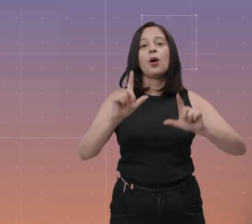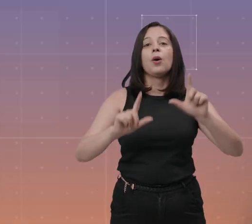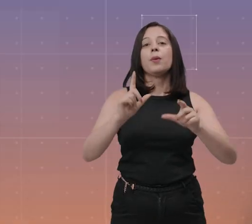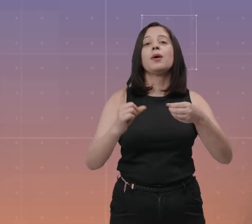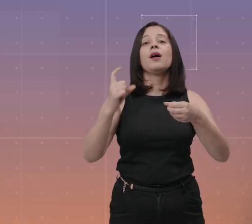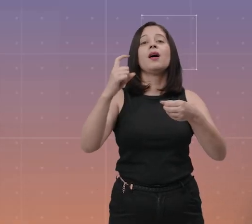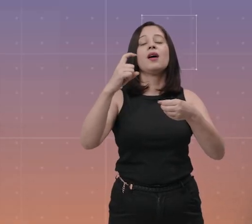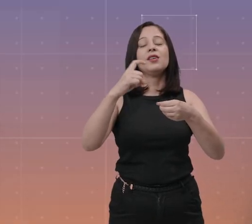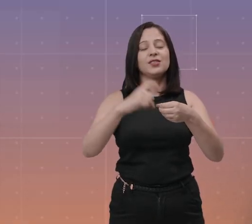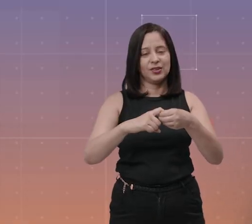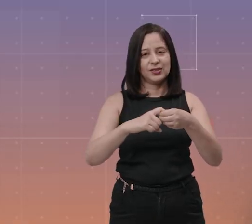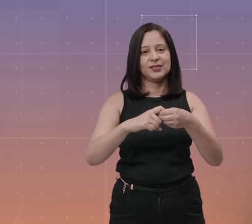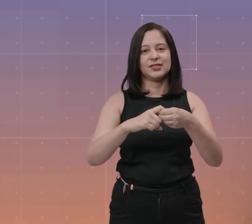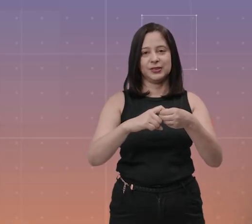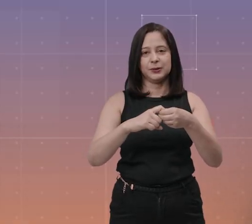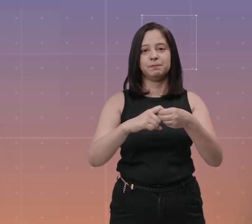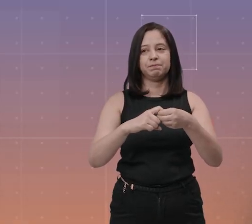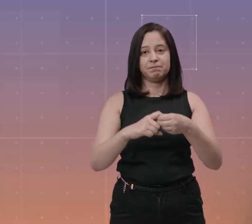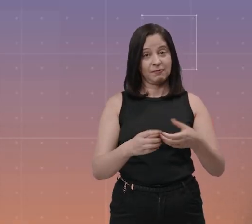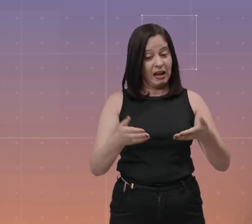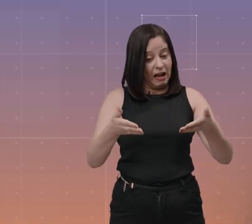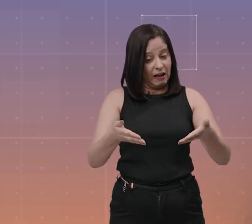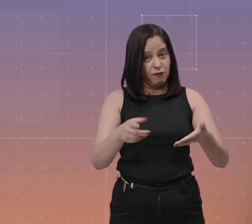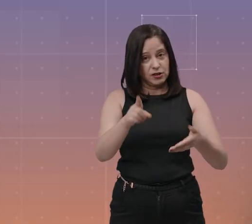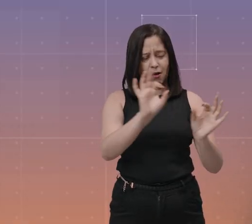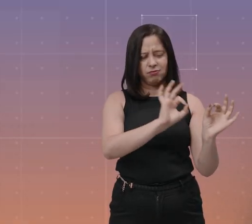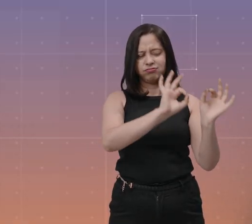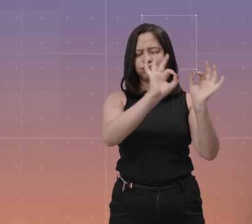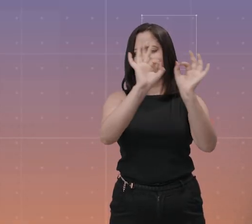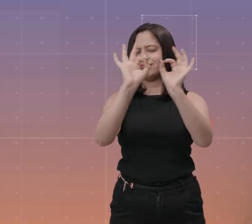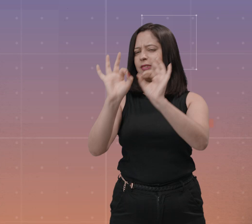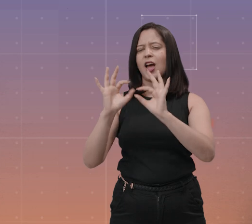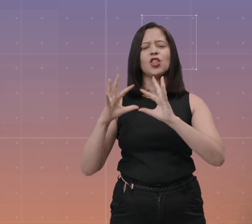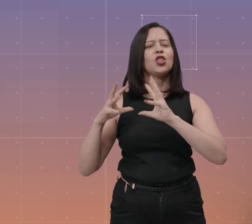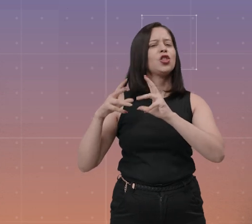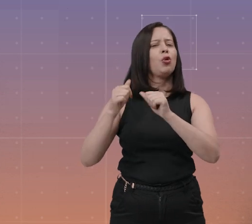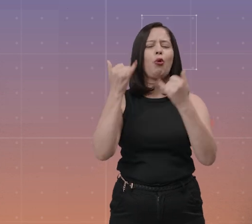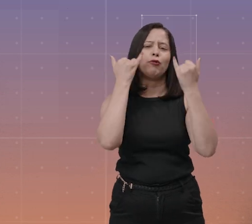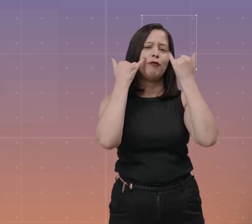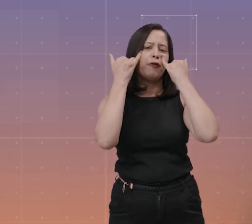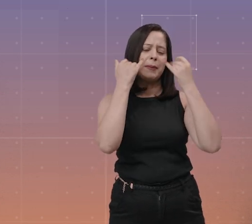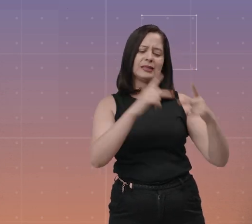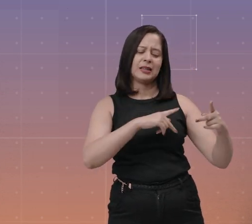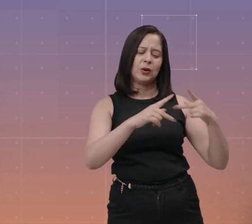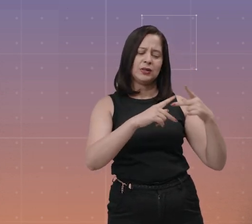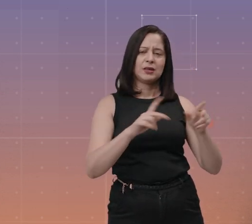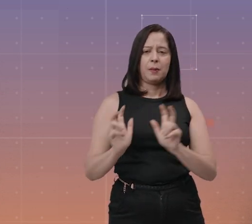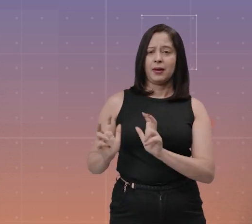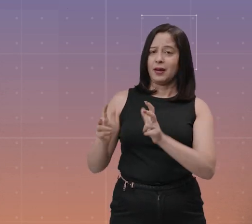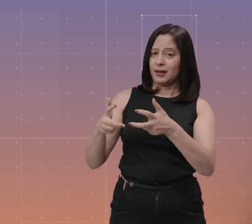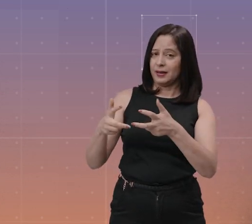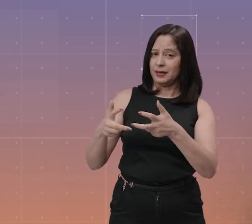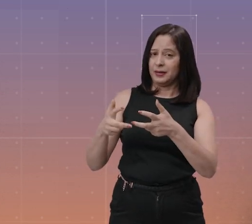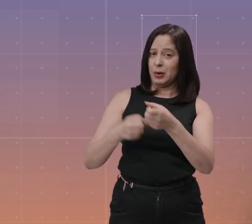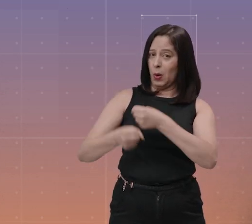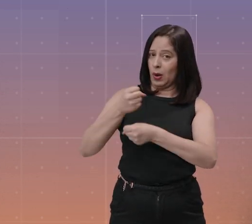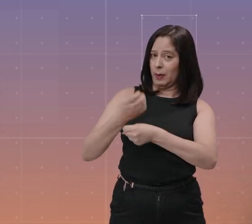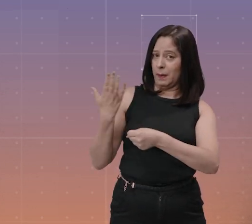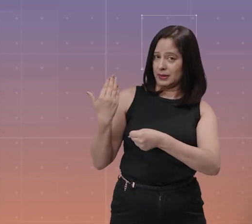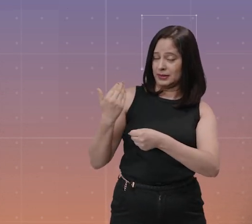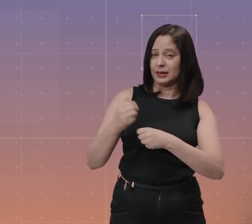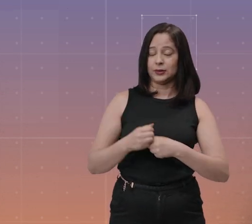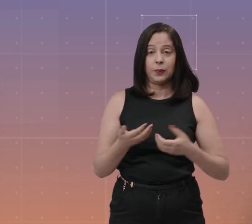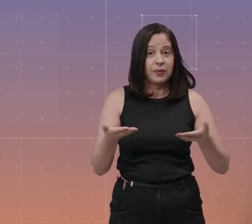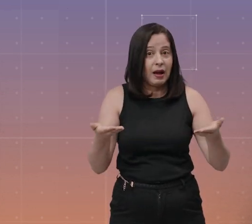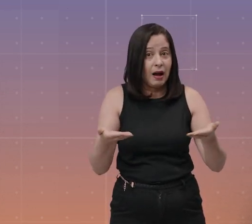De volta com a nossa retrospectiva. Aqui você confere tudo o que foi notícia em São José e também na Câmara no